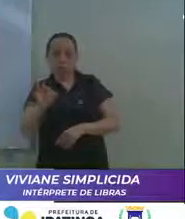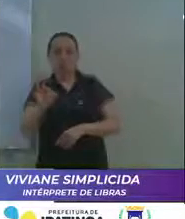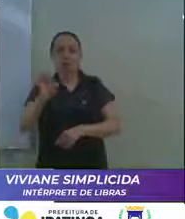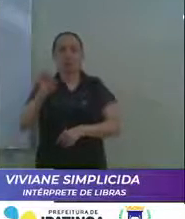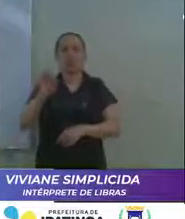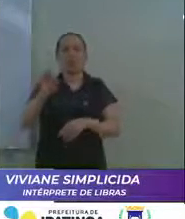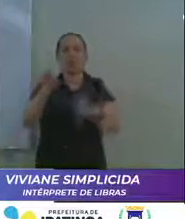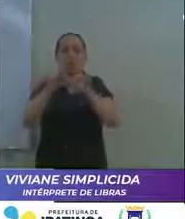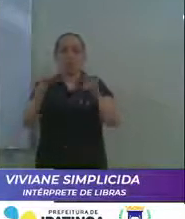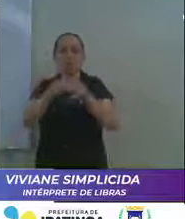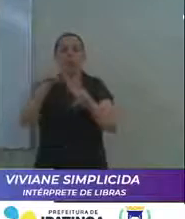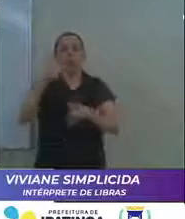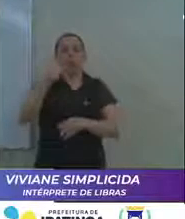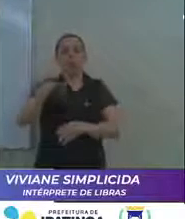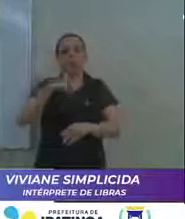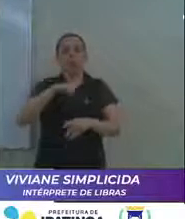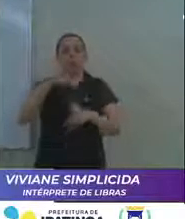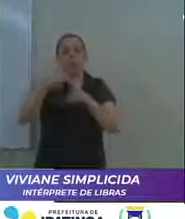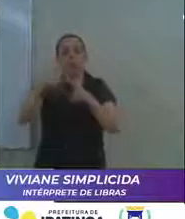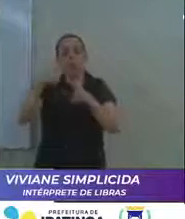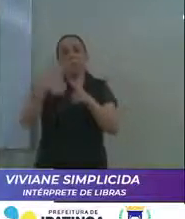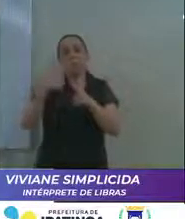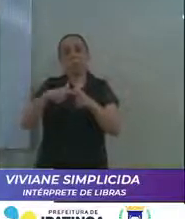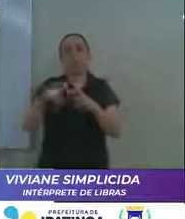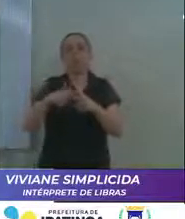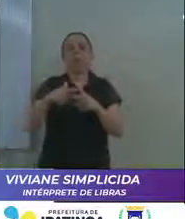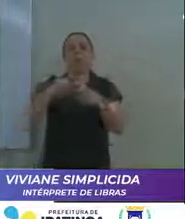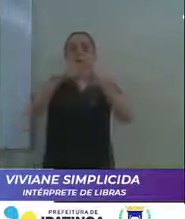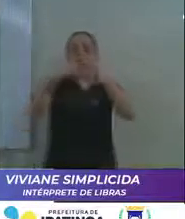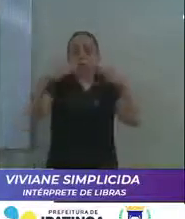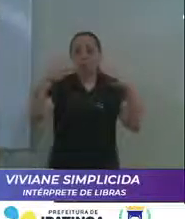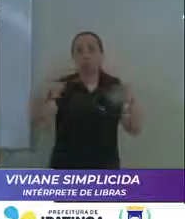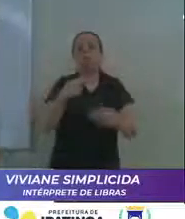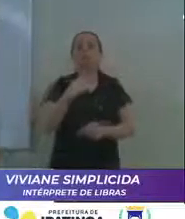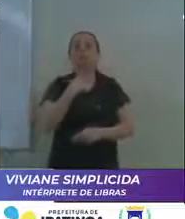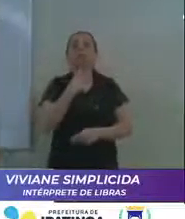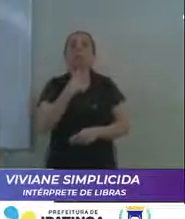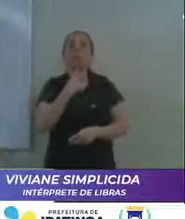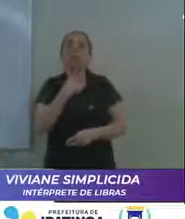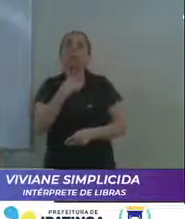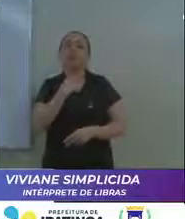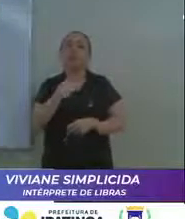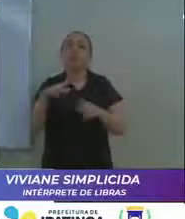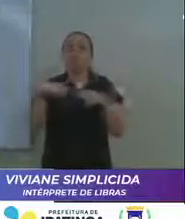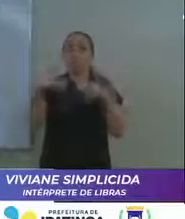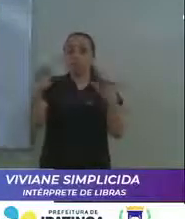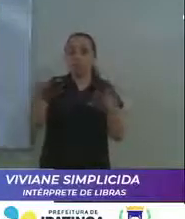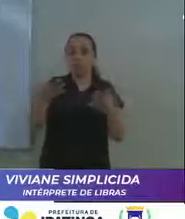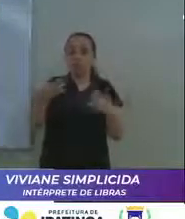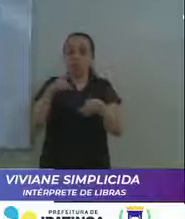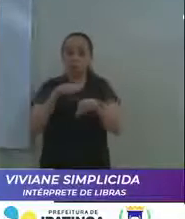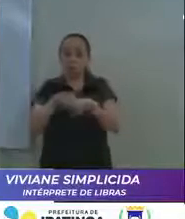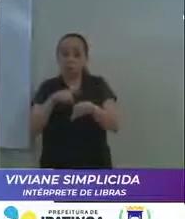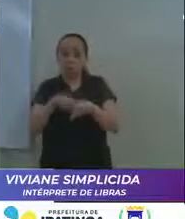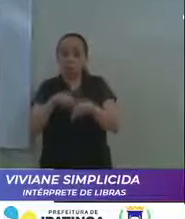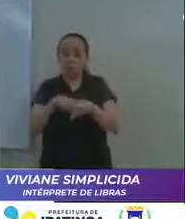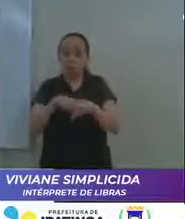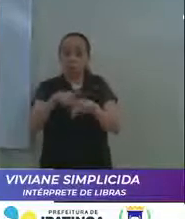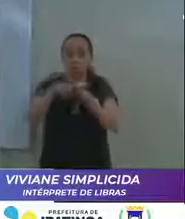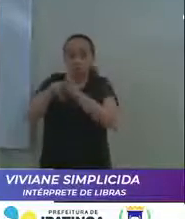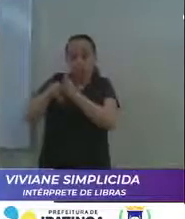apresentaram rouquidão alguma vez na vida, sendo que no momento que estava sendo